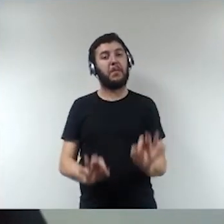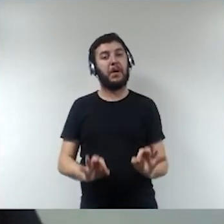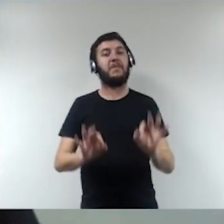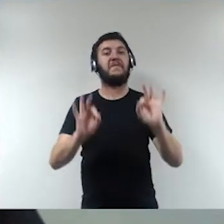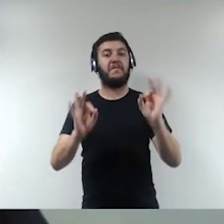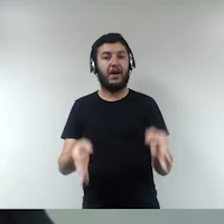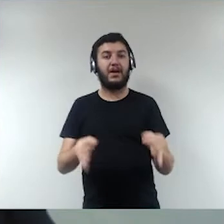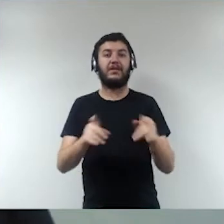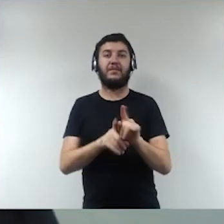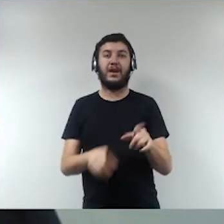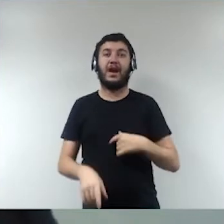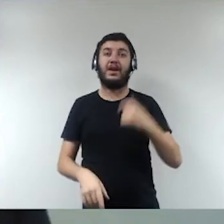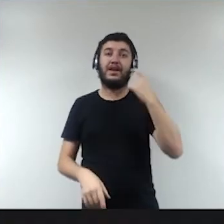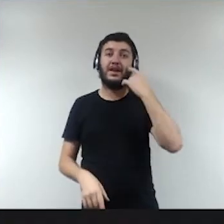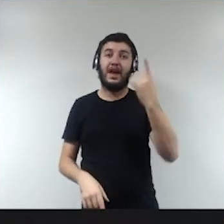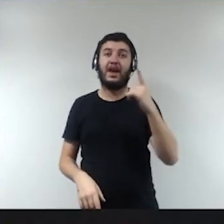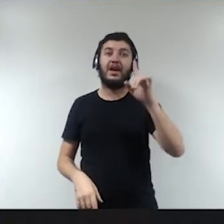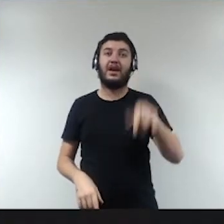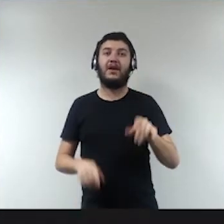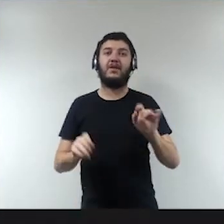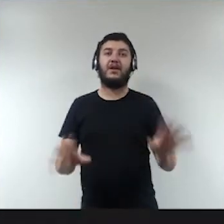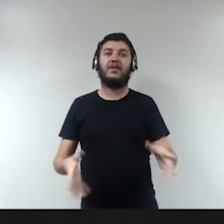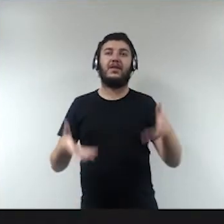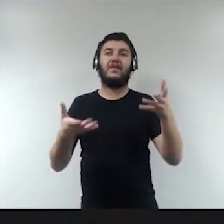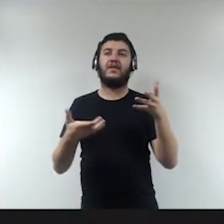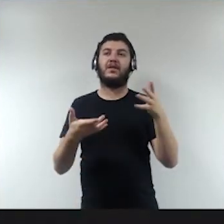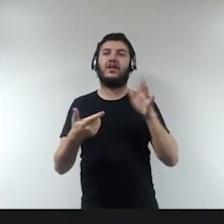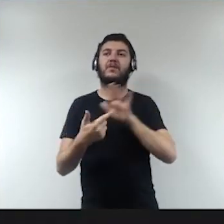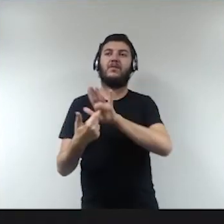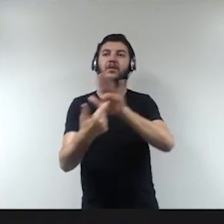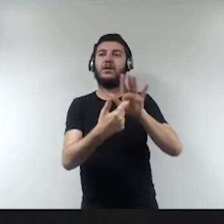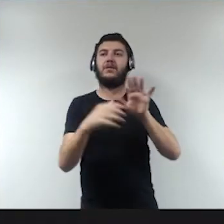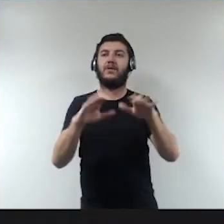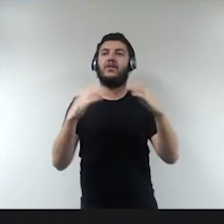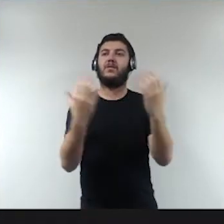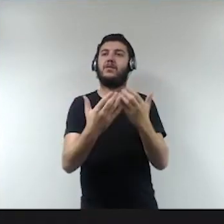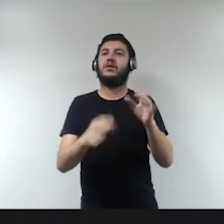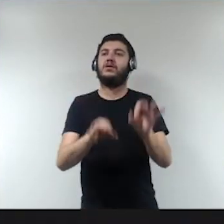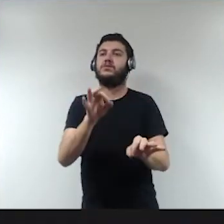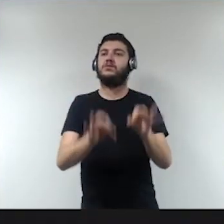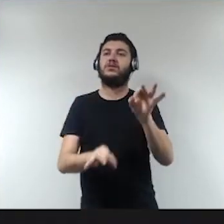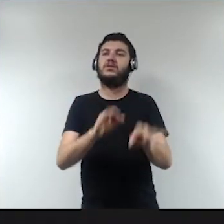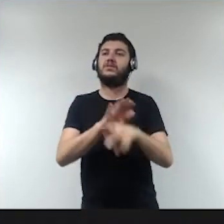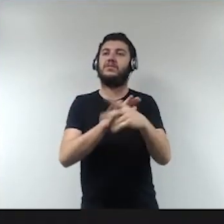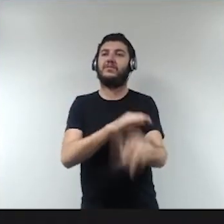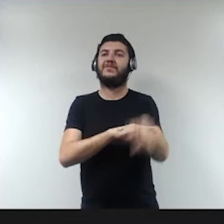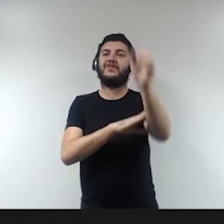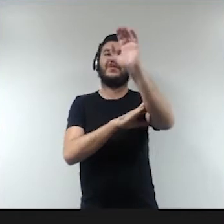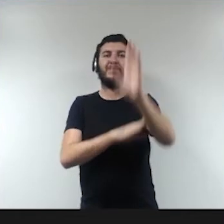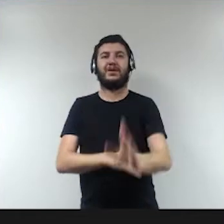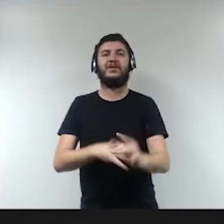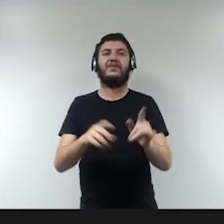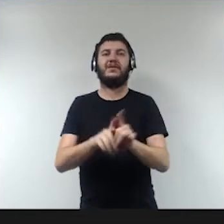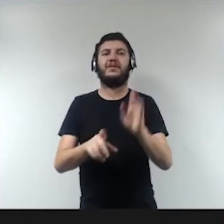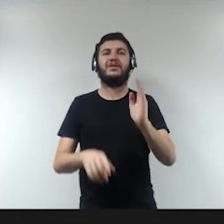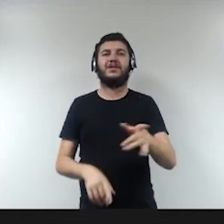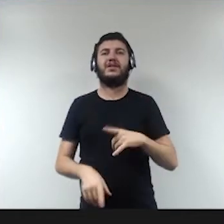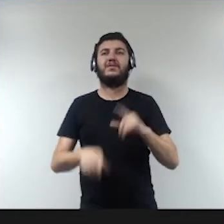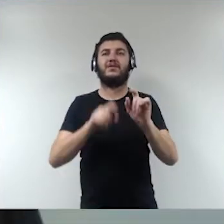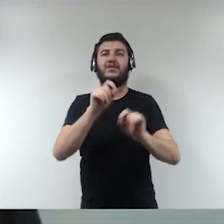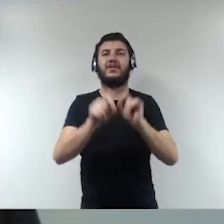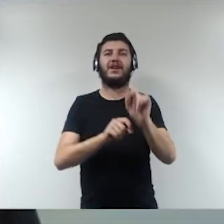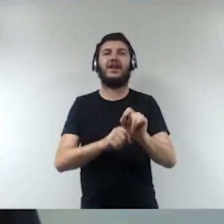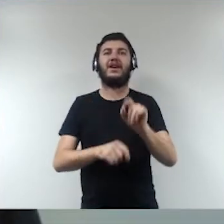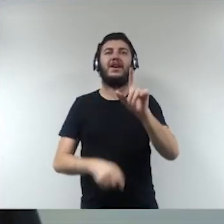e a ideia que tiveram de trazer esse evento para a comunidade jurídica brasileira, que, como bem dito aqui, conta com mais de 100